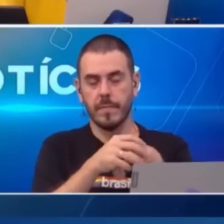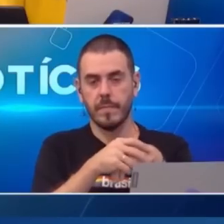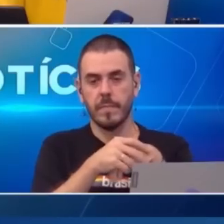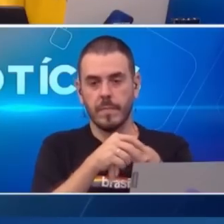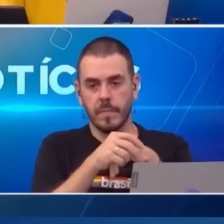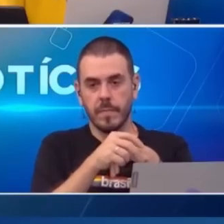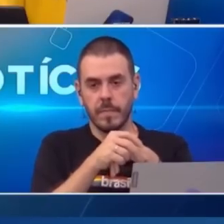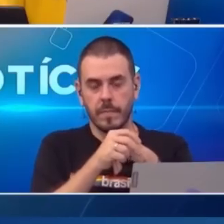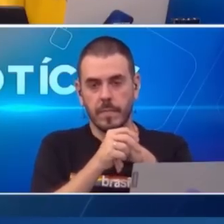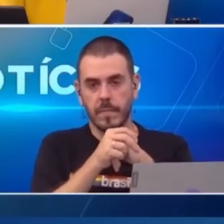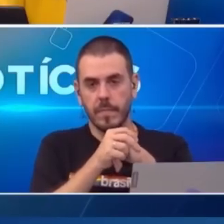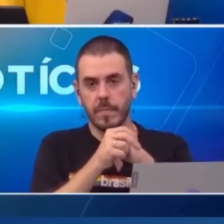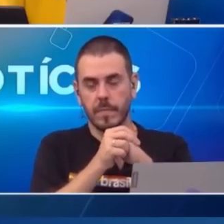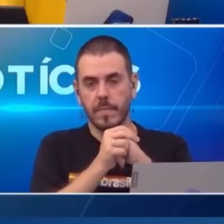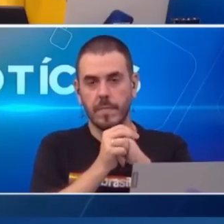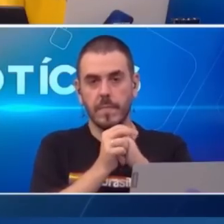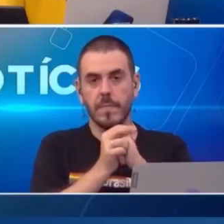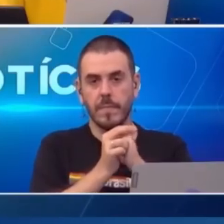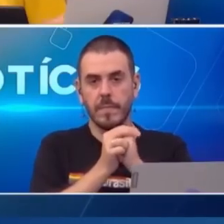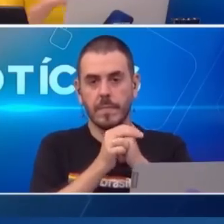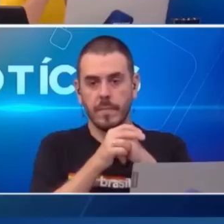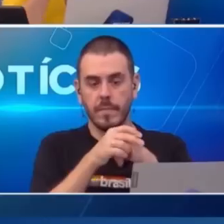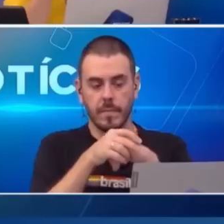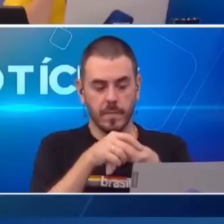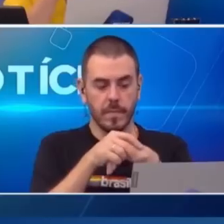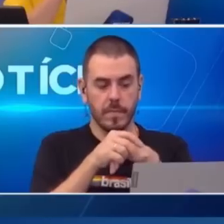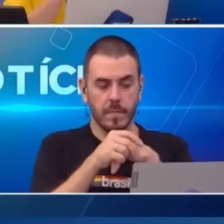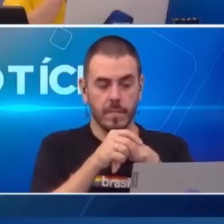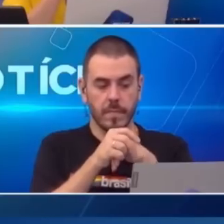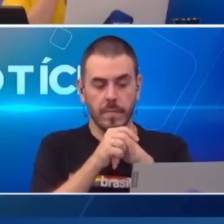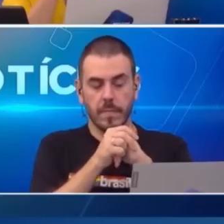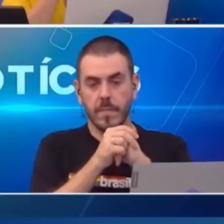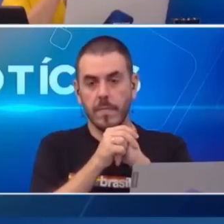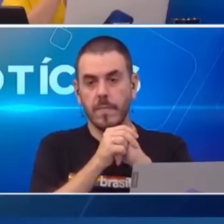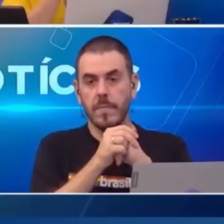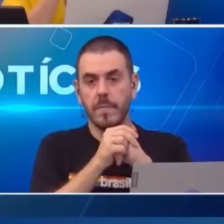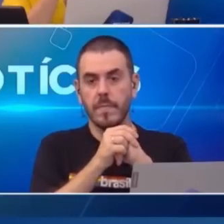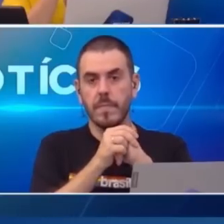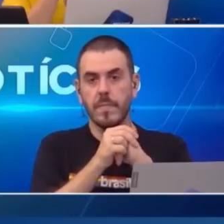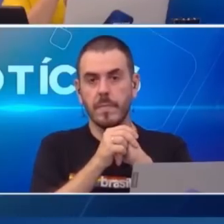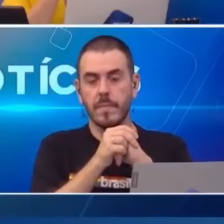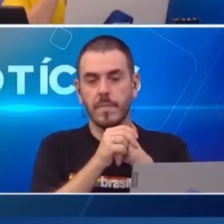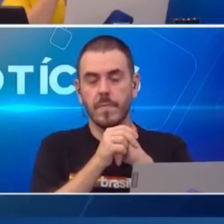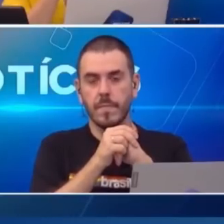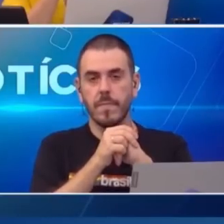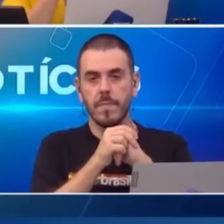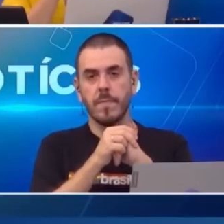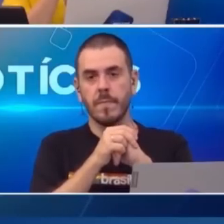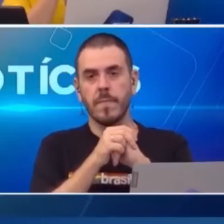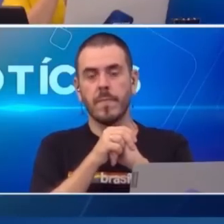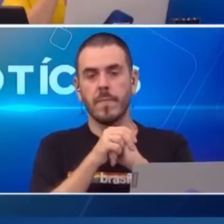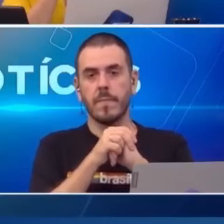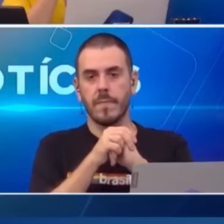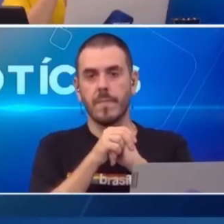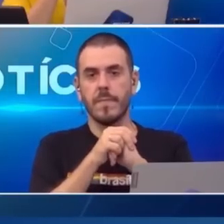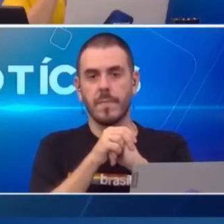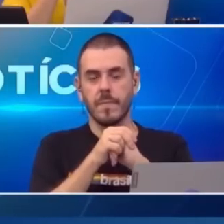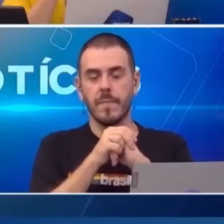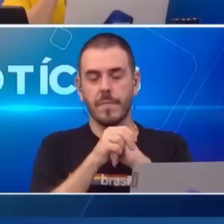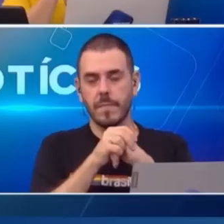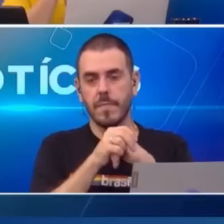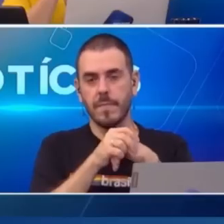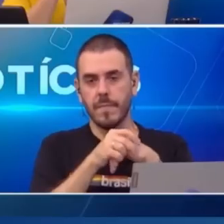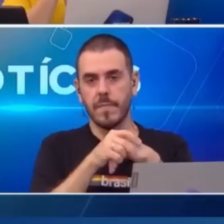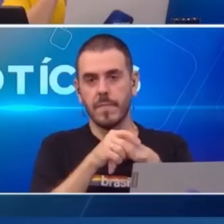que o bolsonaro não deixou o país em terra arrasada acredita até porque a época que de acreditar em Papai Noel é época de acreditar em renovoadora